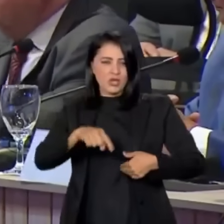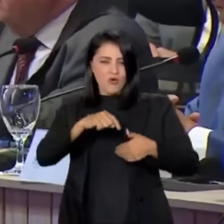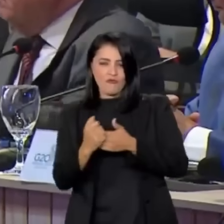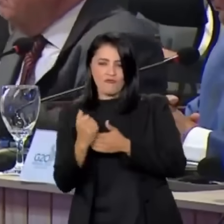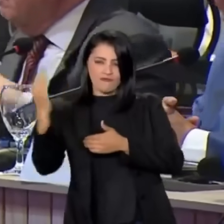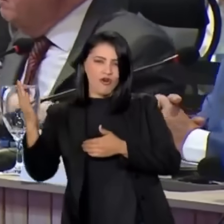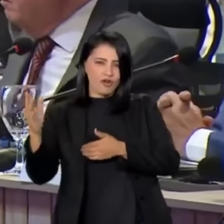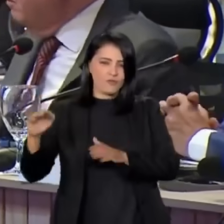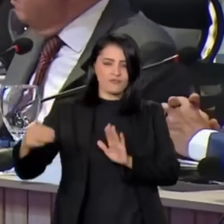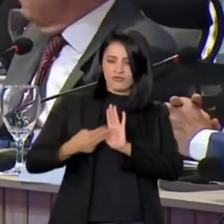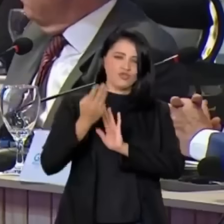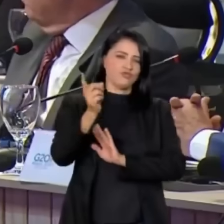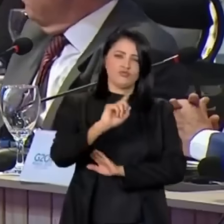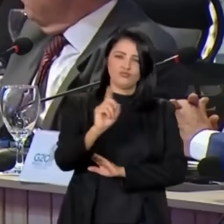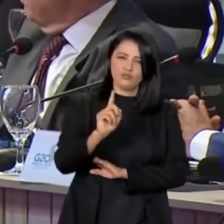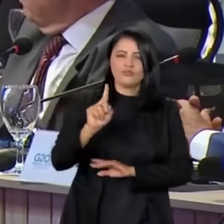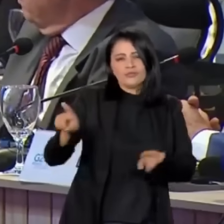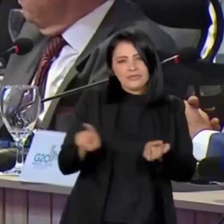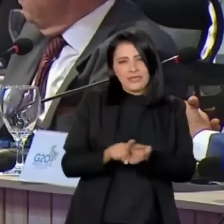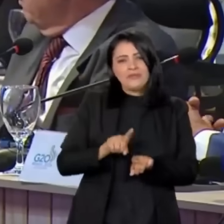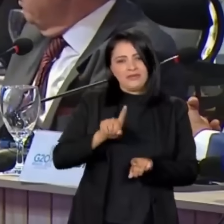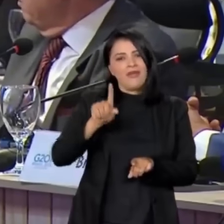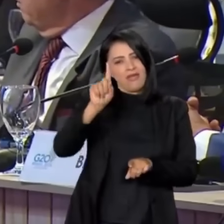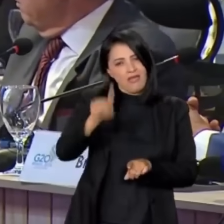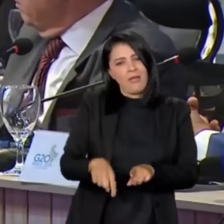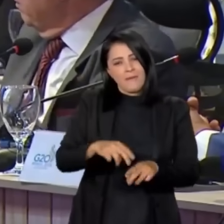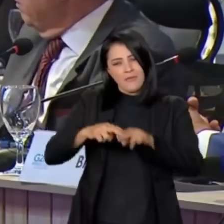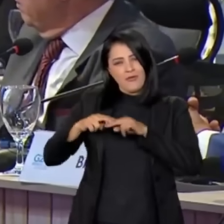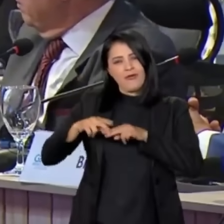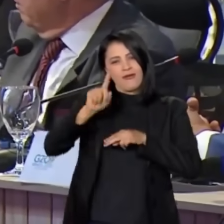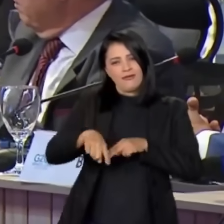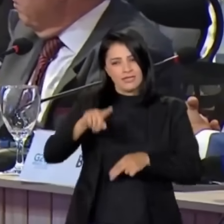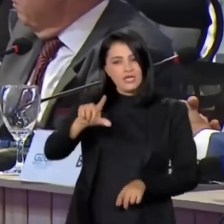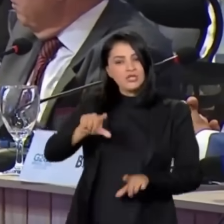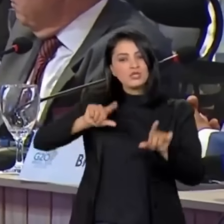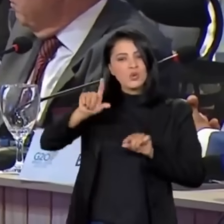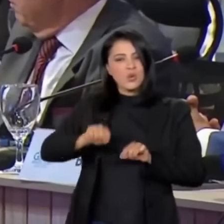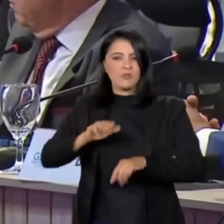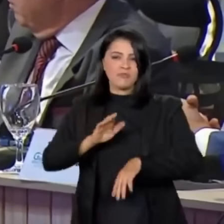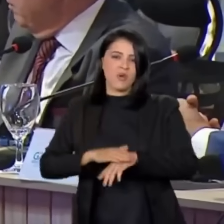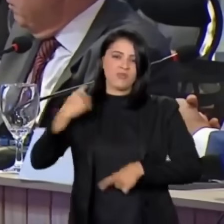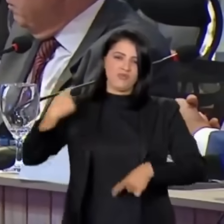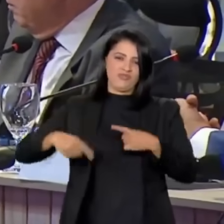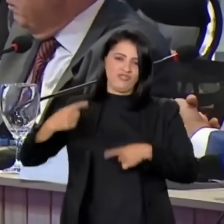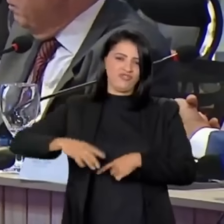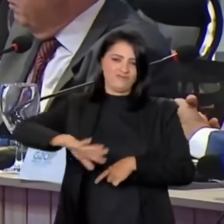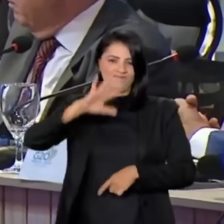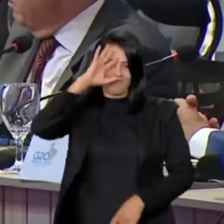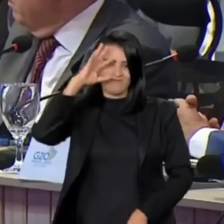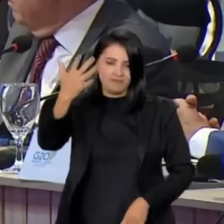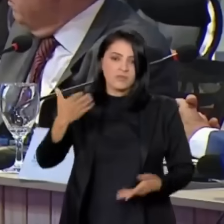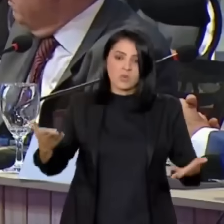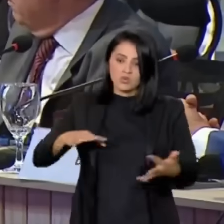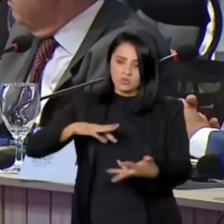externos. Ela decorre, sobretudo, de escolhas políticas. Hoje, o mundo produz alimentos mais do